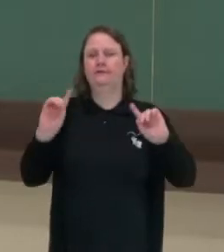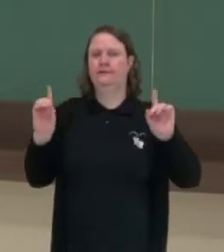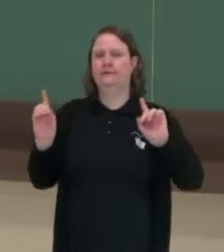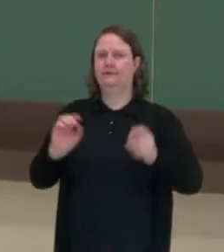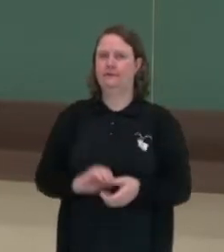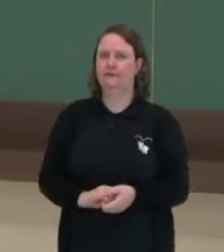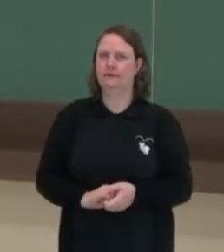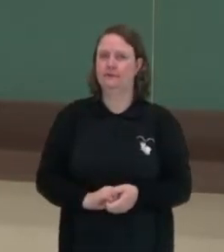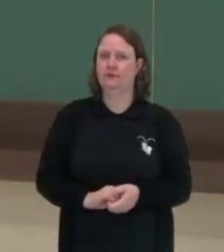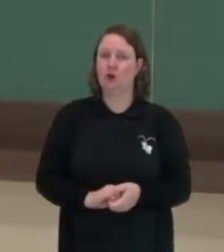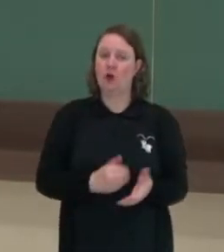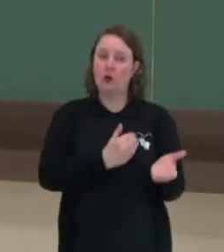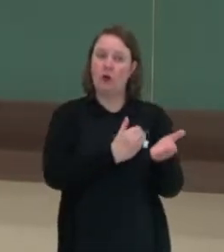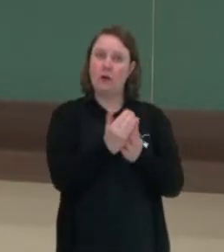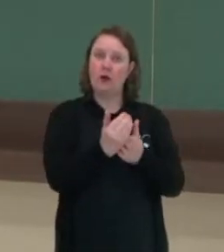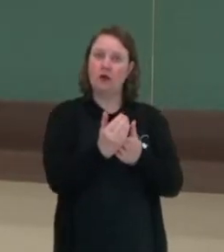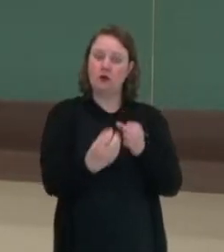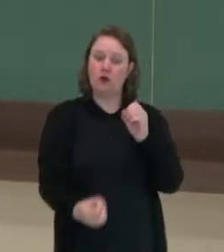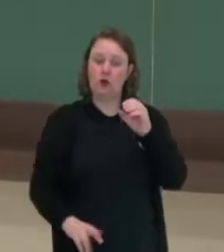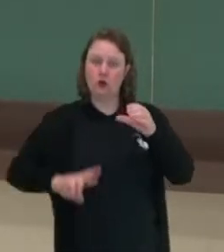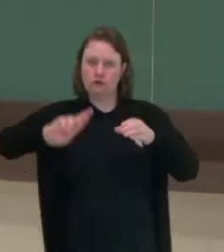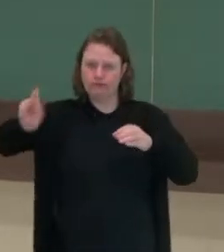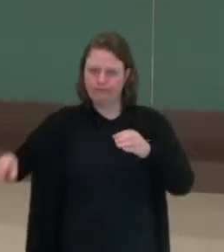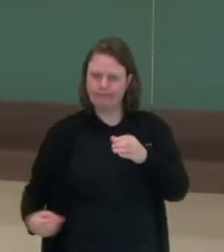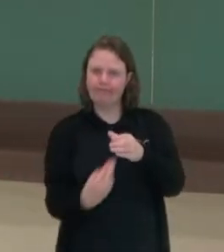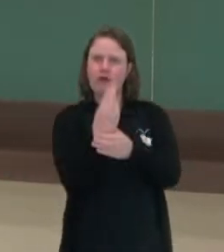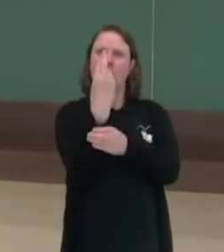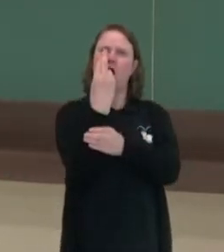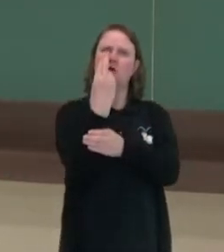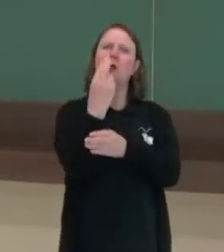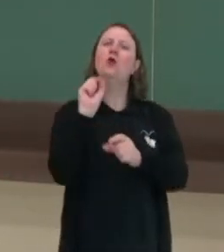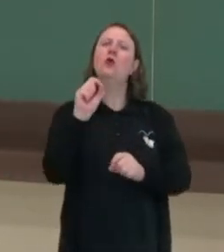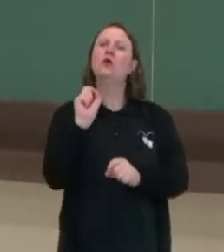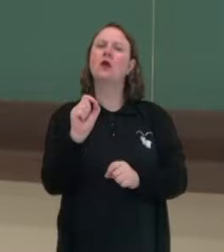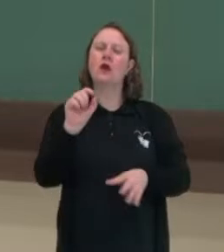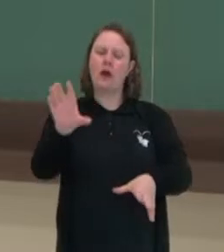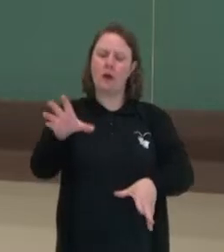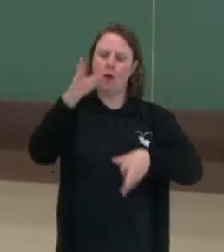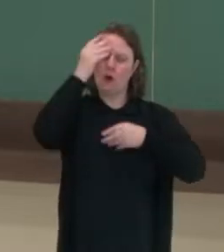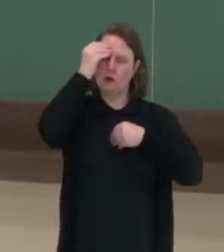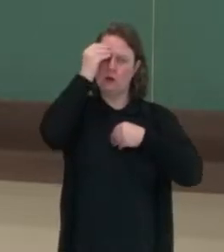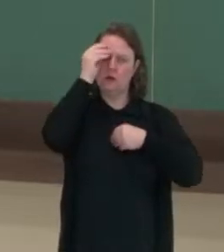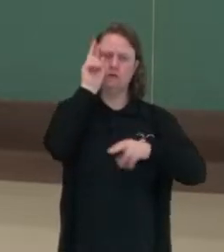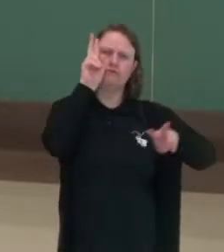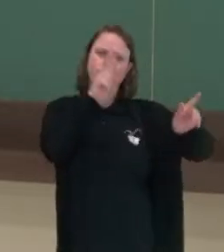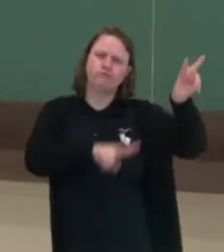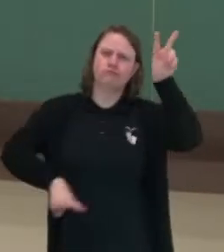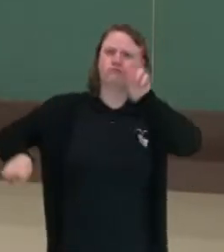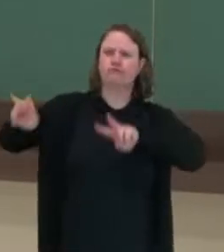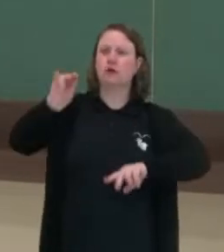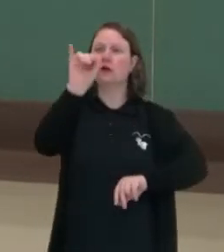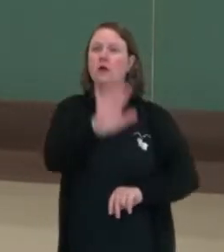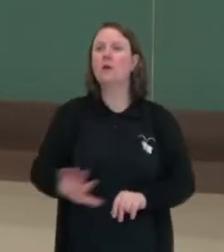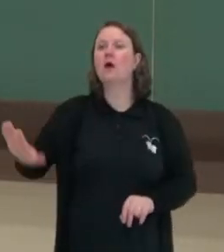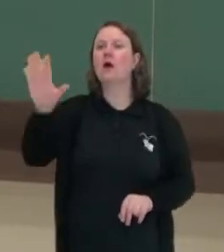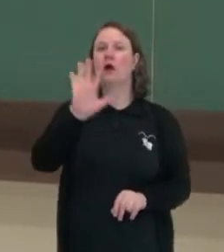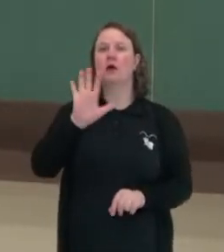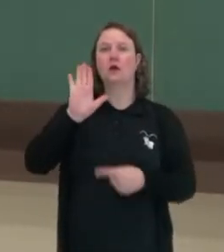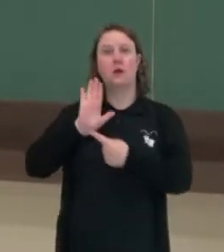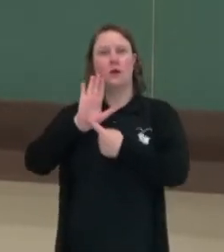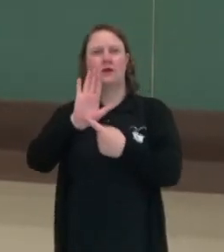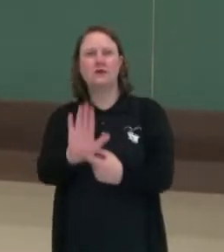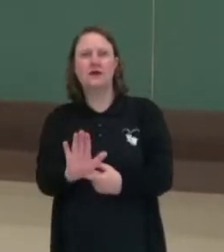o Renascimento, os artistas se apropriaram das imagens da natureza com o sentido de mostrar que a